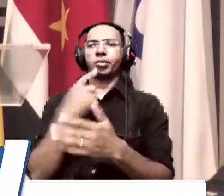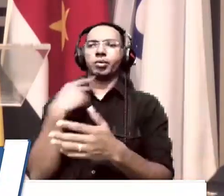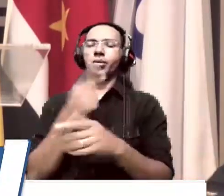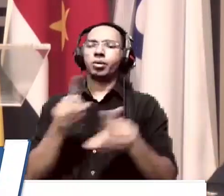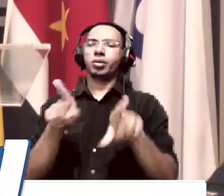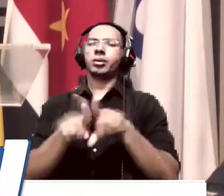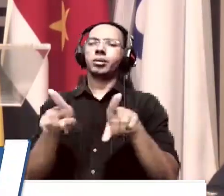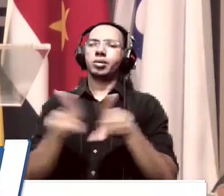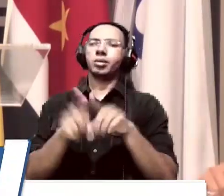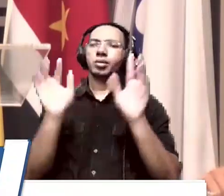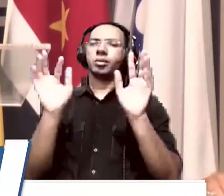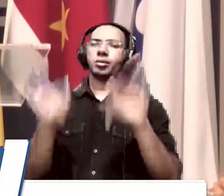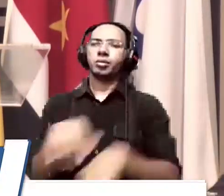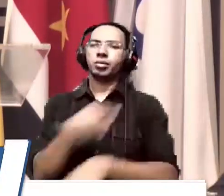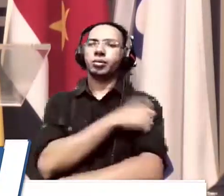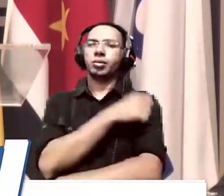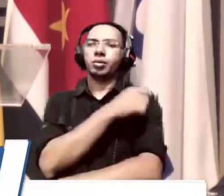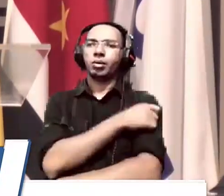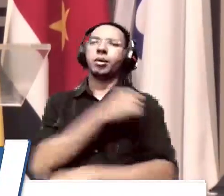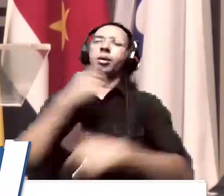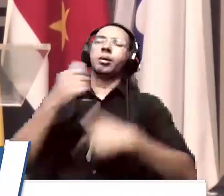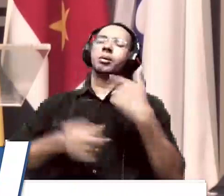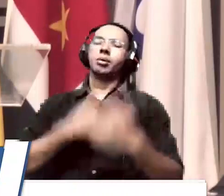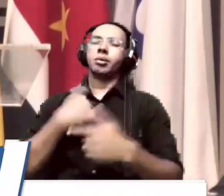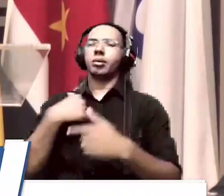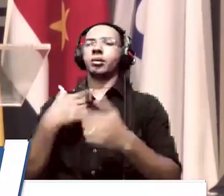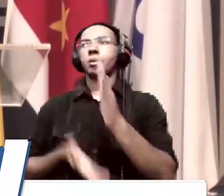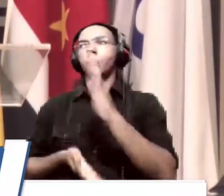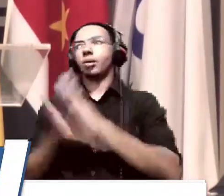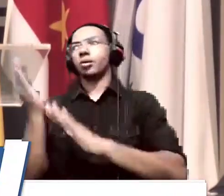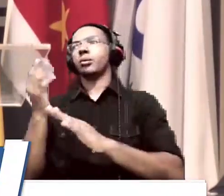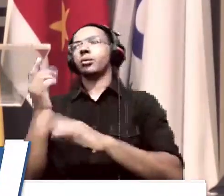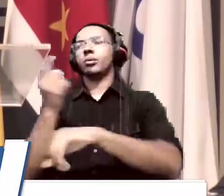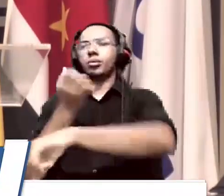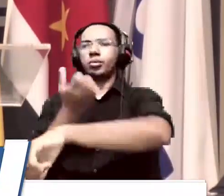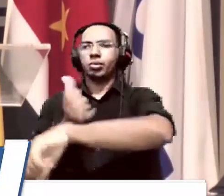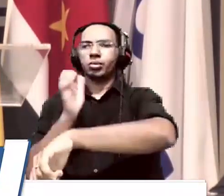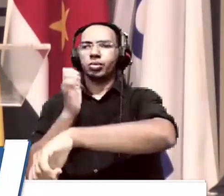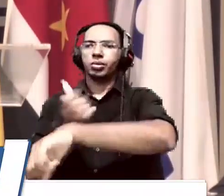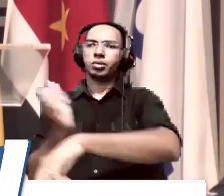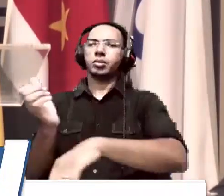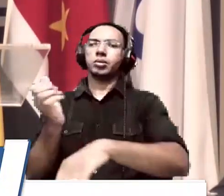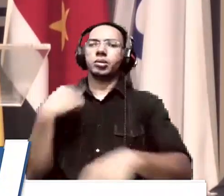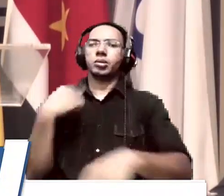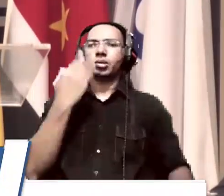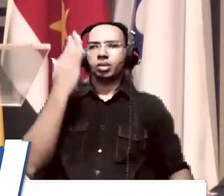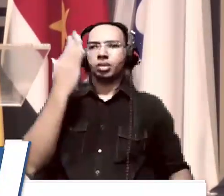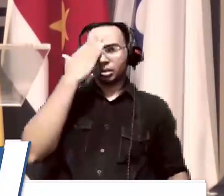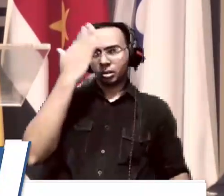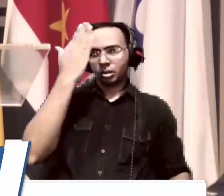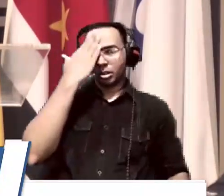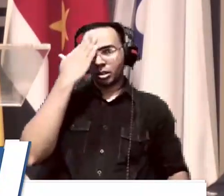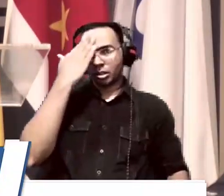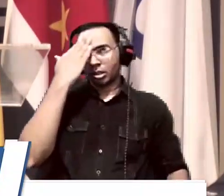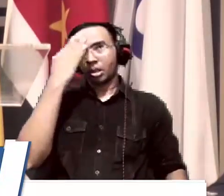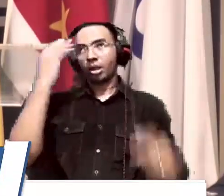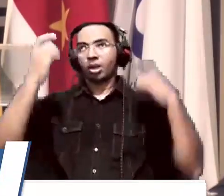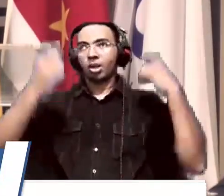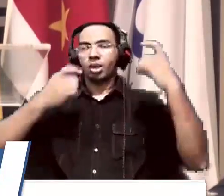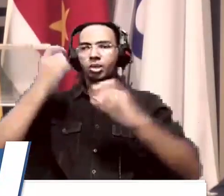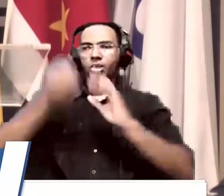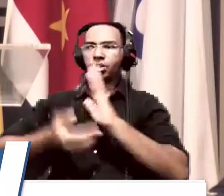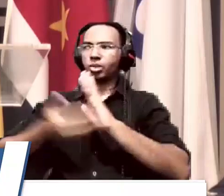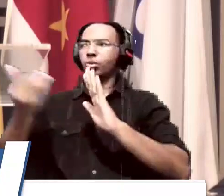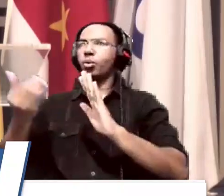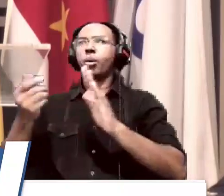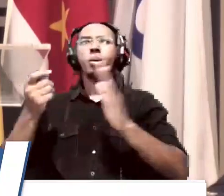somos estudantes trabalhadores. Eu pego ônibus para ir para o estágio, entende? Então, a gente entende essa preocupação de, tirou daqui, vai colocar onde